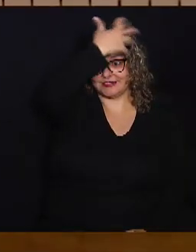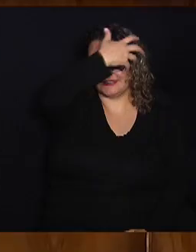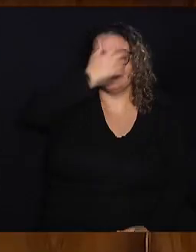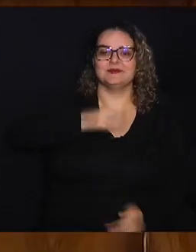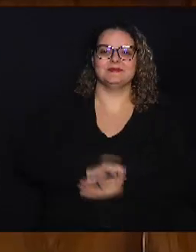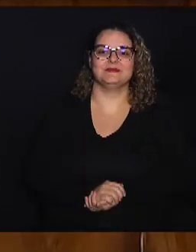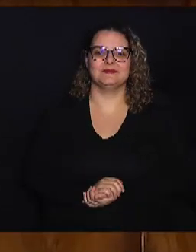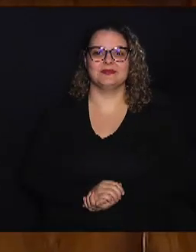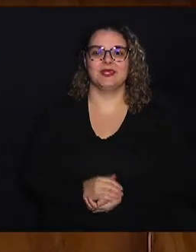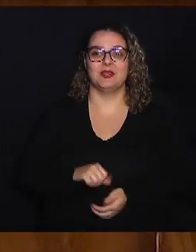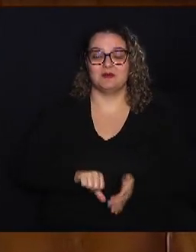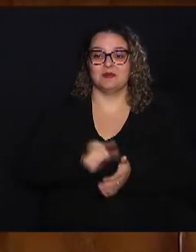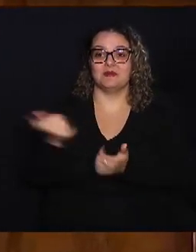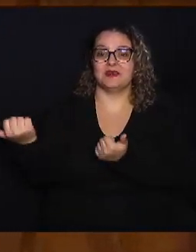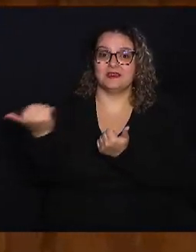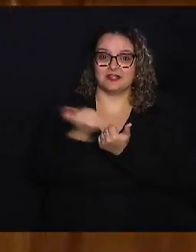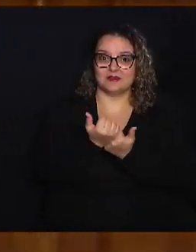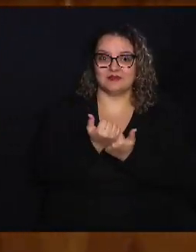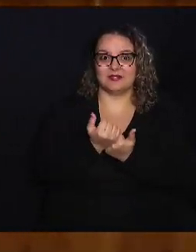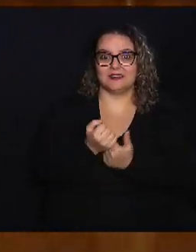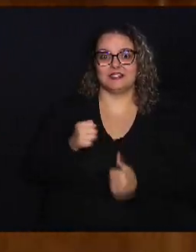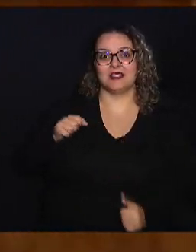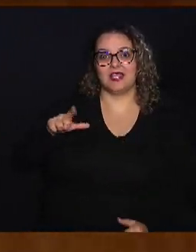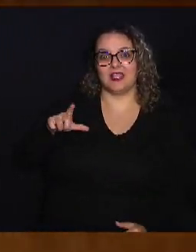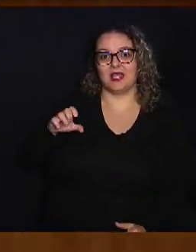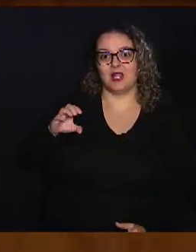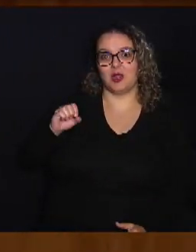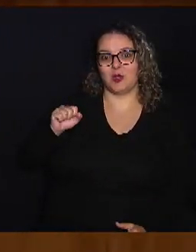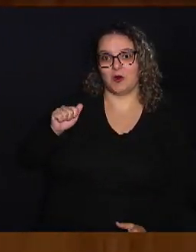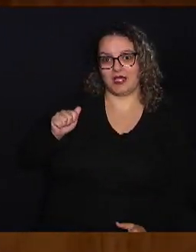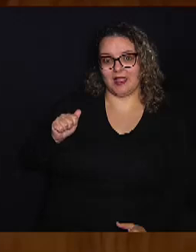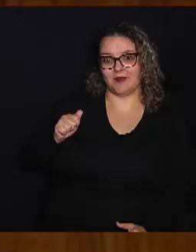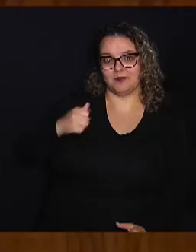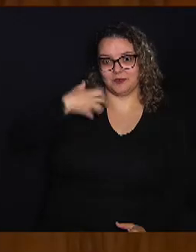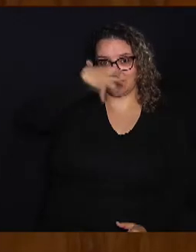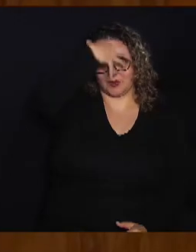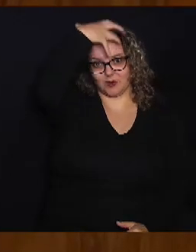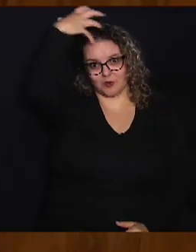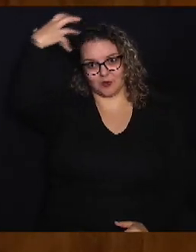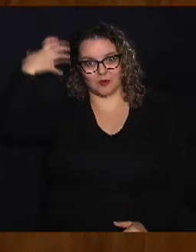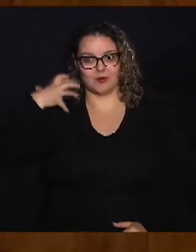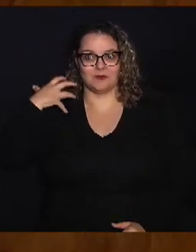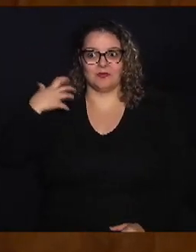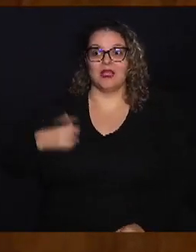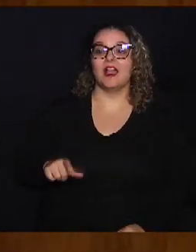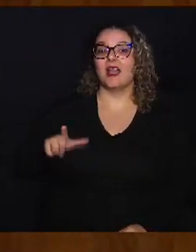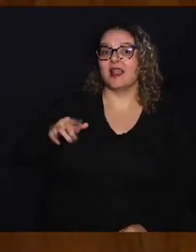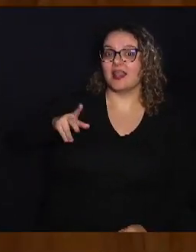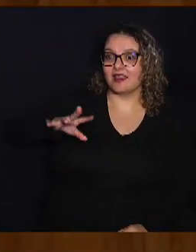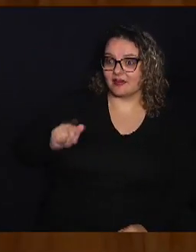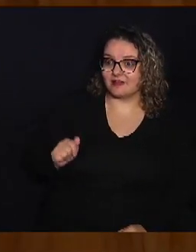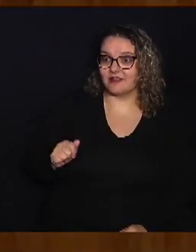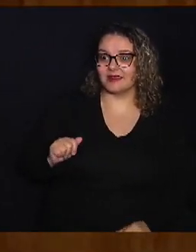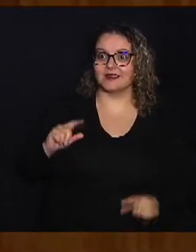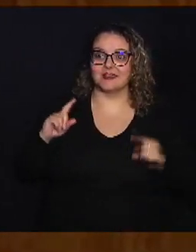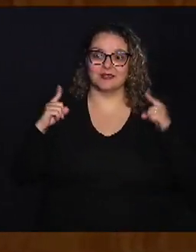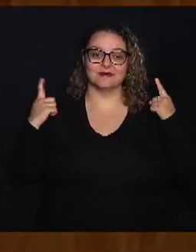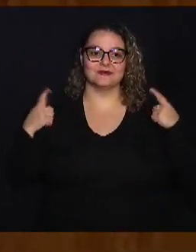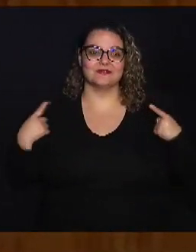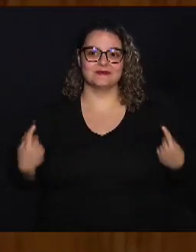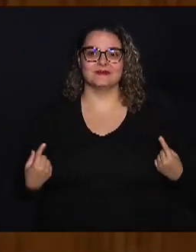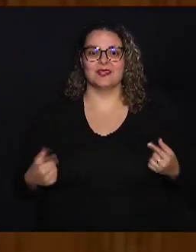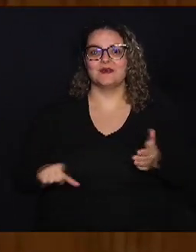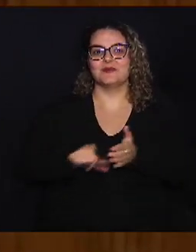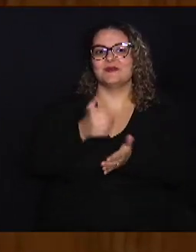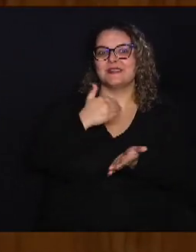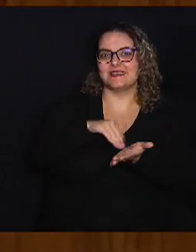primeira vice-presidente Eloá Rodrigues, segunda vice-presidente Lavínia Silva, primeira